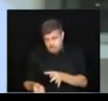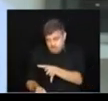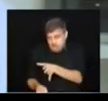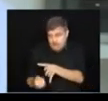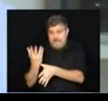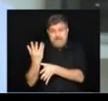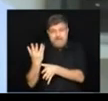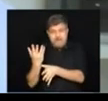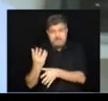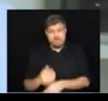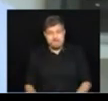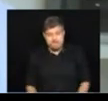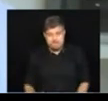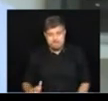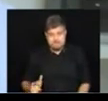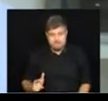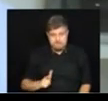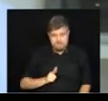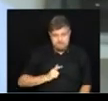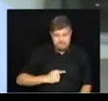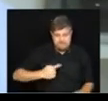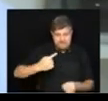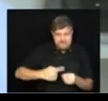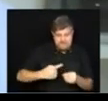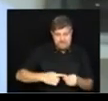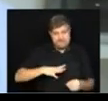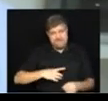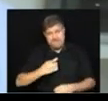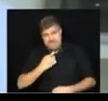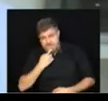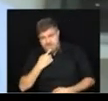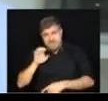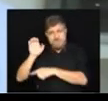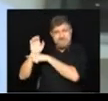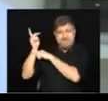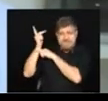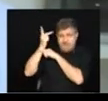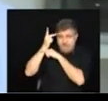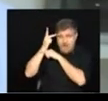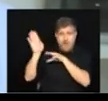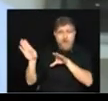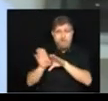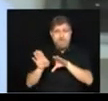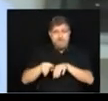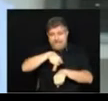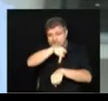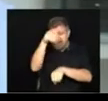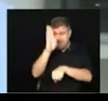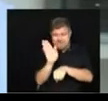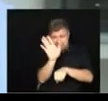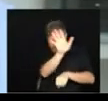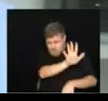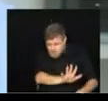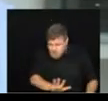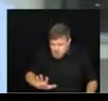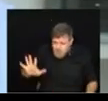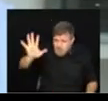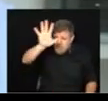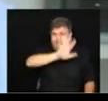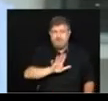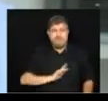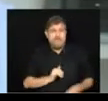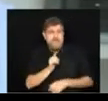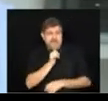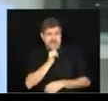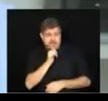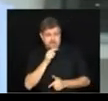criados tanto ao nível municipal, ao nível estadual, como a nível federal. Você tem, por exemplo, um